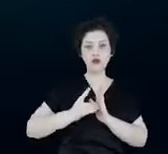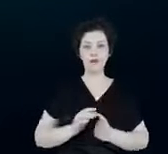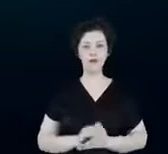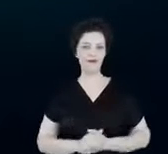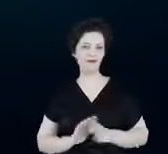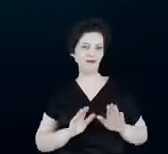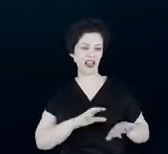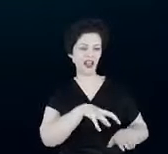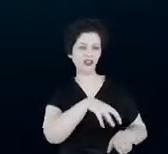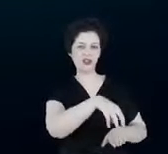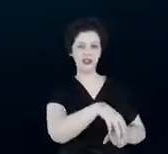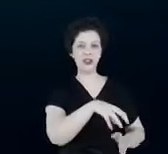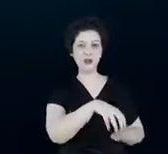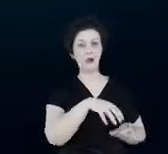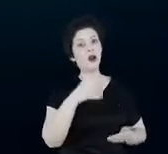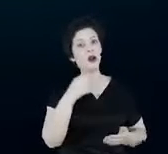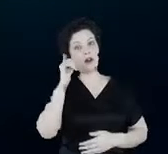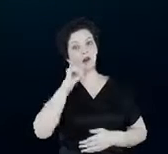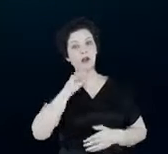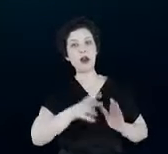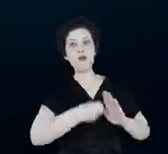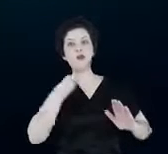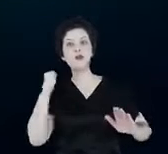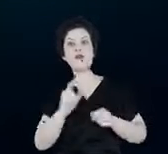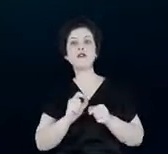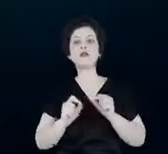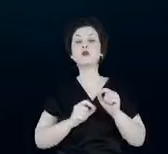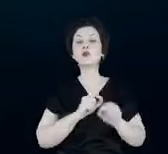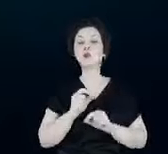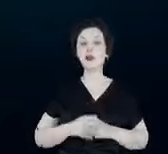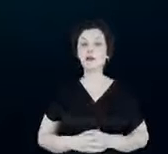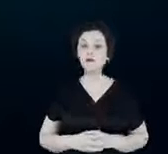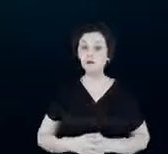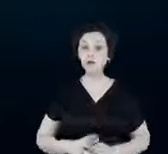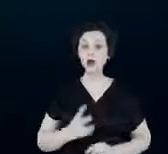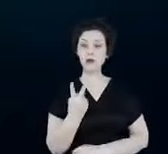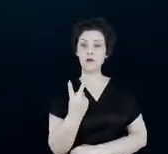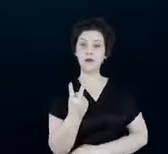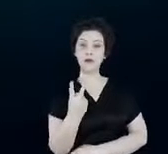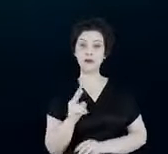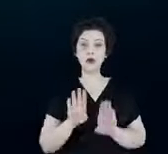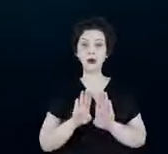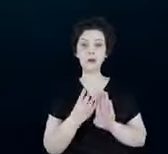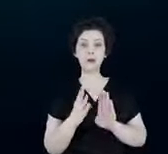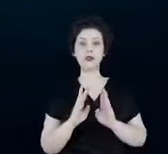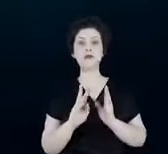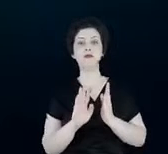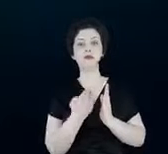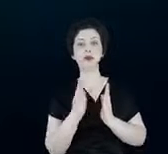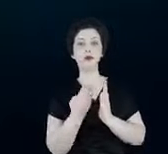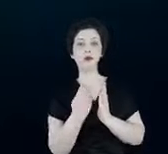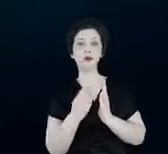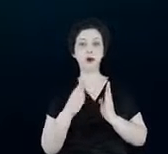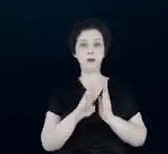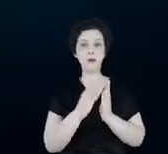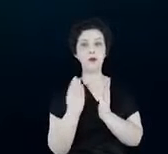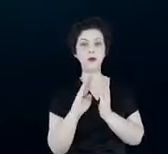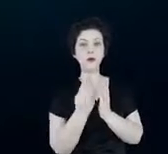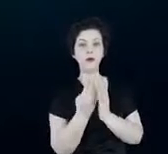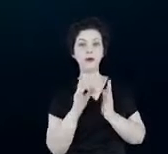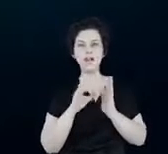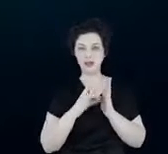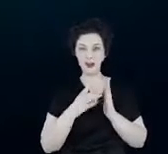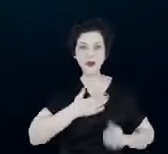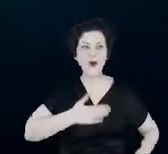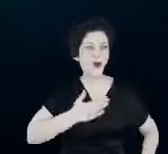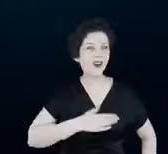para evitar assalto que você faz roubo Bota a cara na porta de vidro essa porta de vidro quem gosta